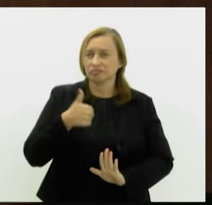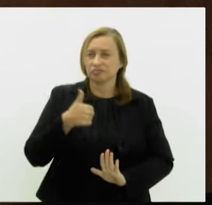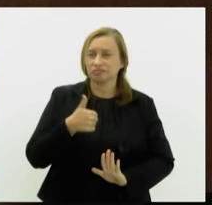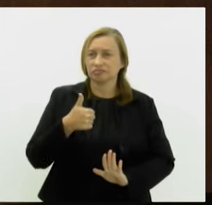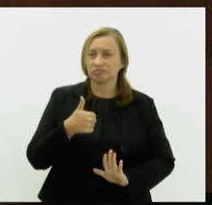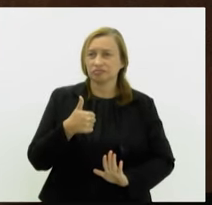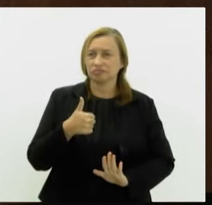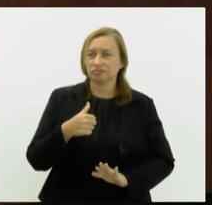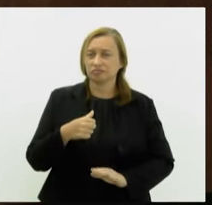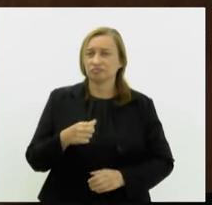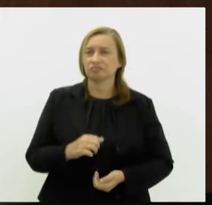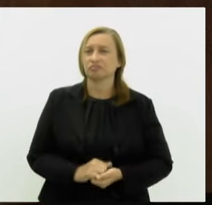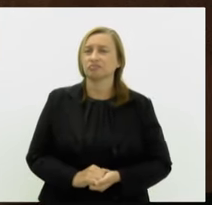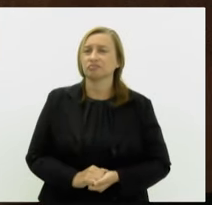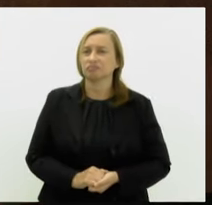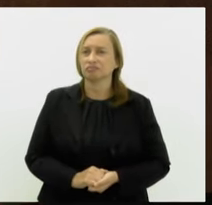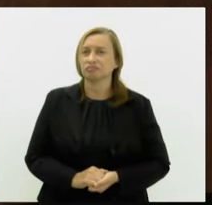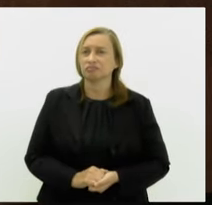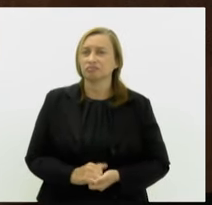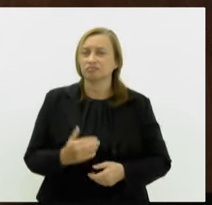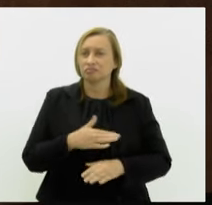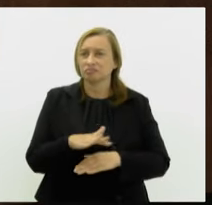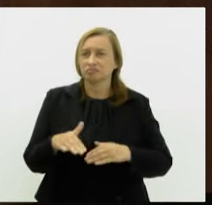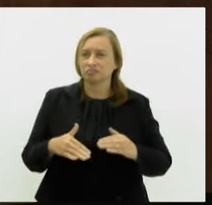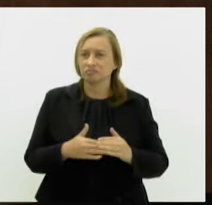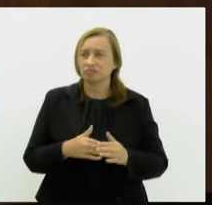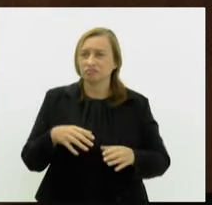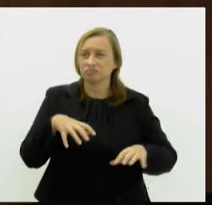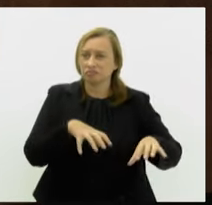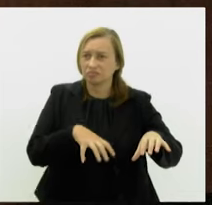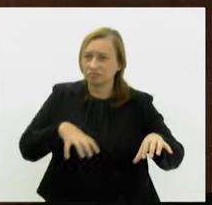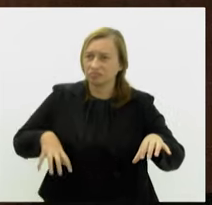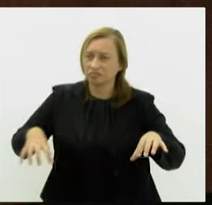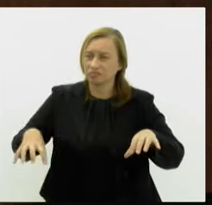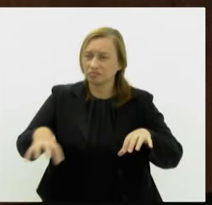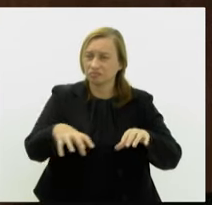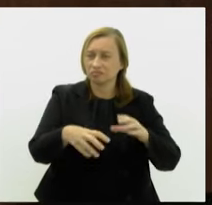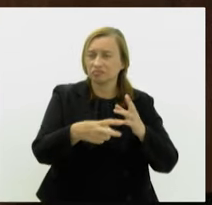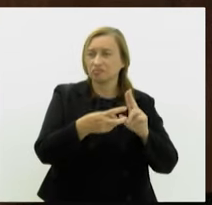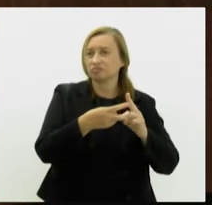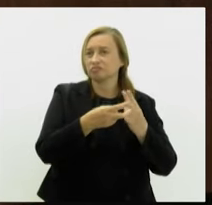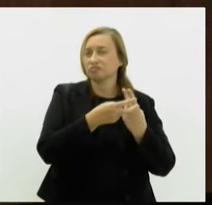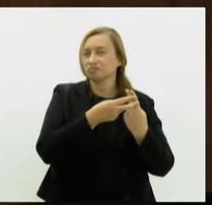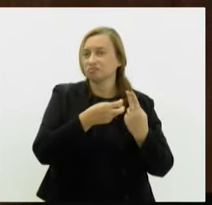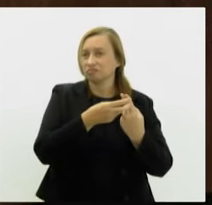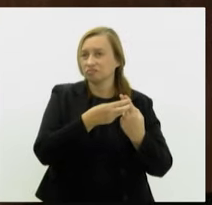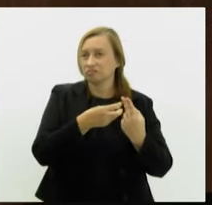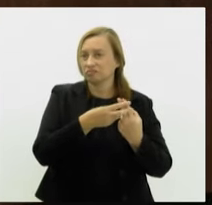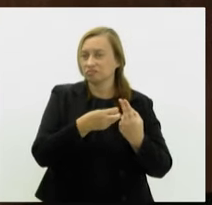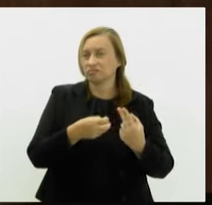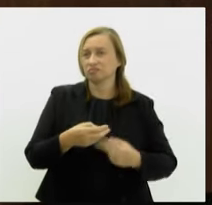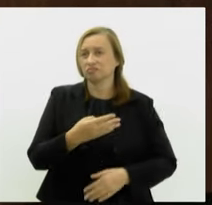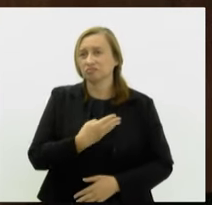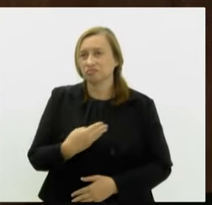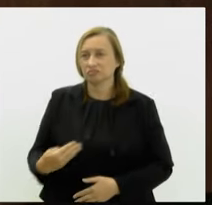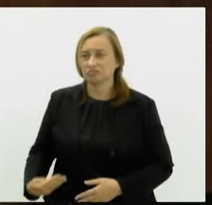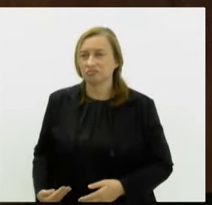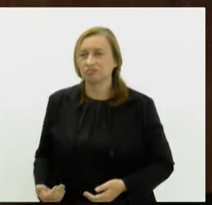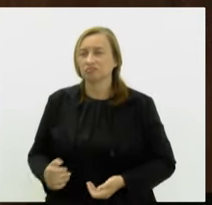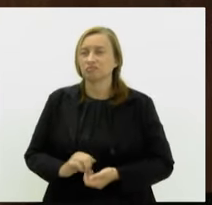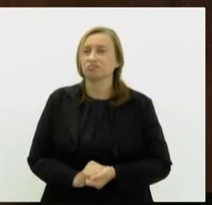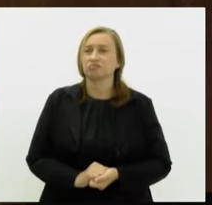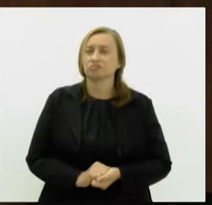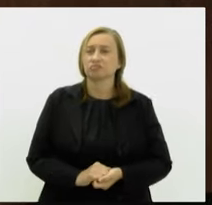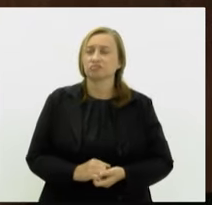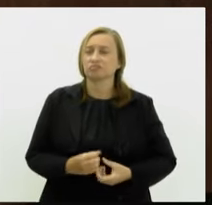9 diz que todas as unidades de saúde da rede pública que